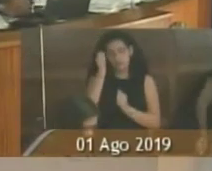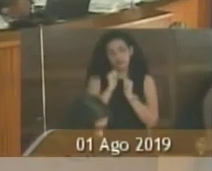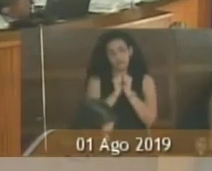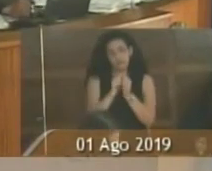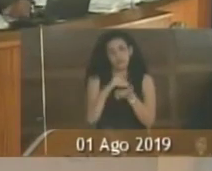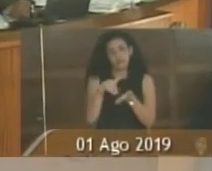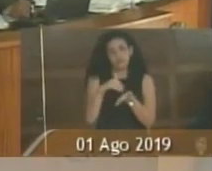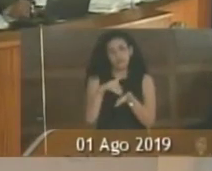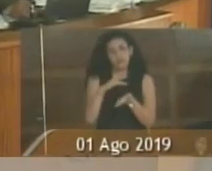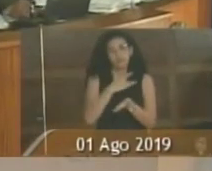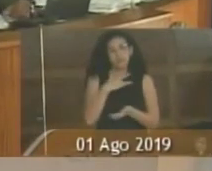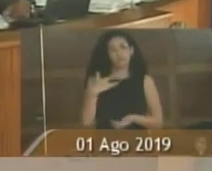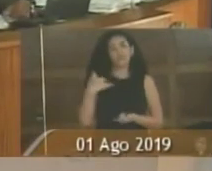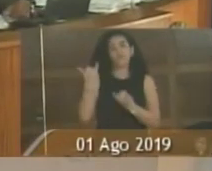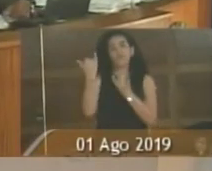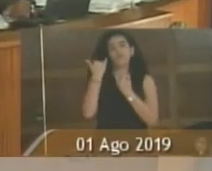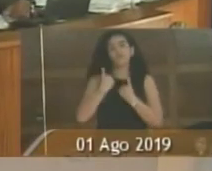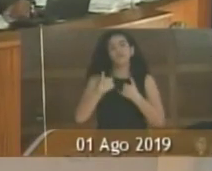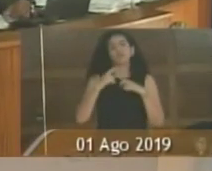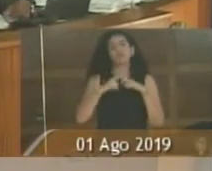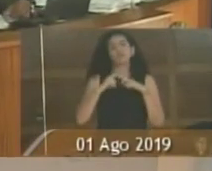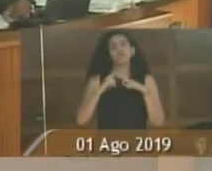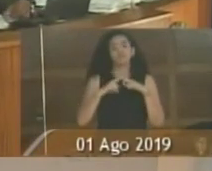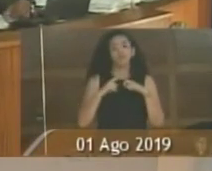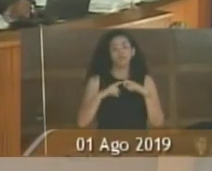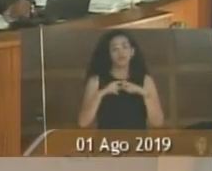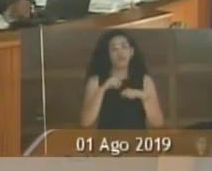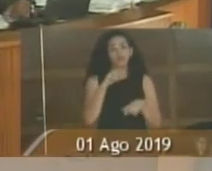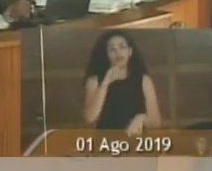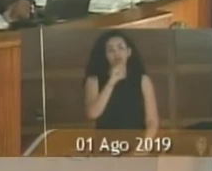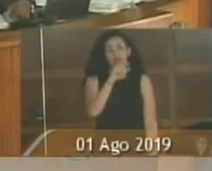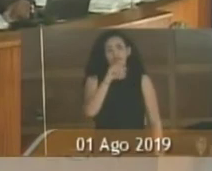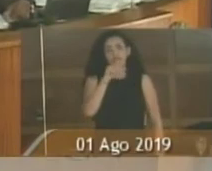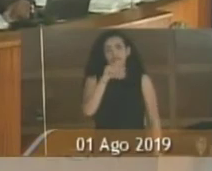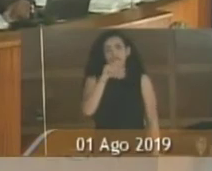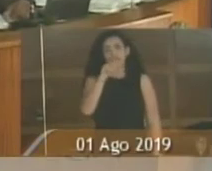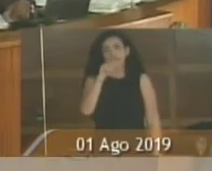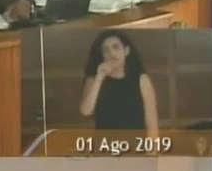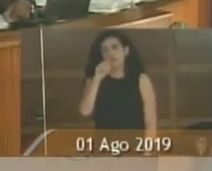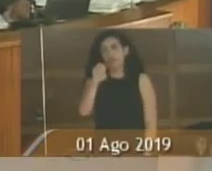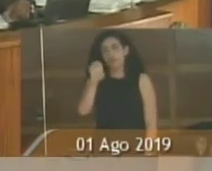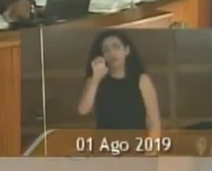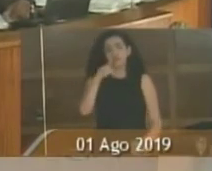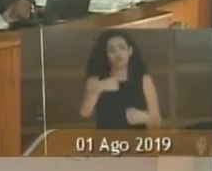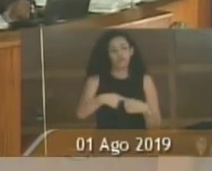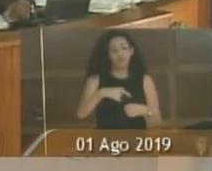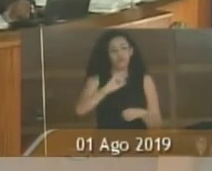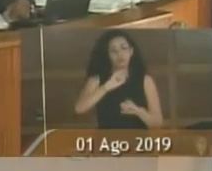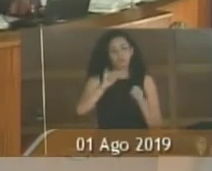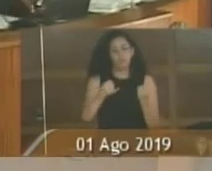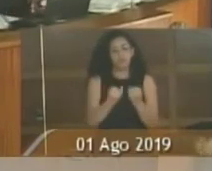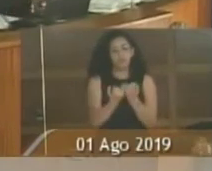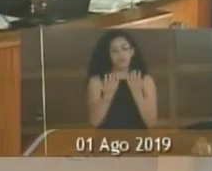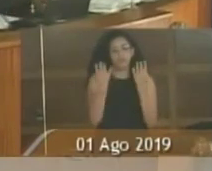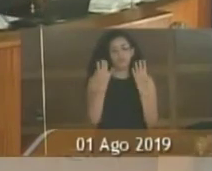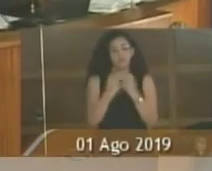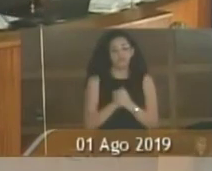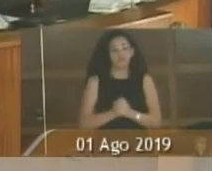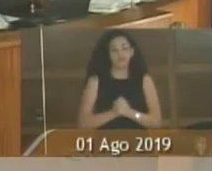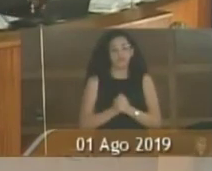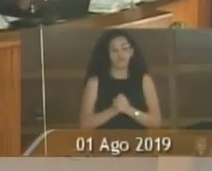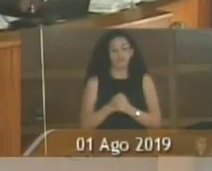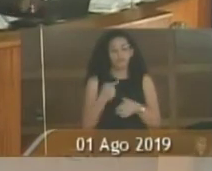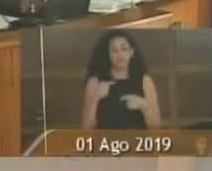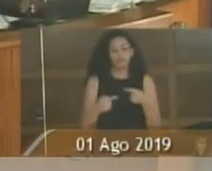de Saúde, informações quanto ao atendimento médico realizado na Estratégia de Saúde da Família SF, localizado no bairro Jacuecanga.